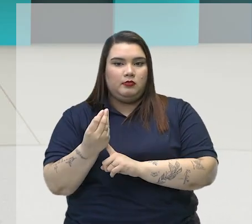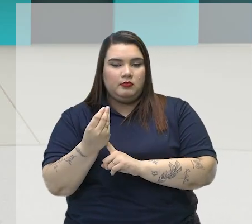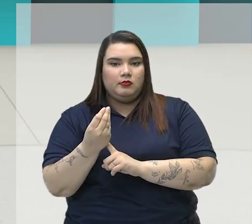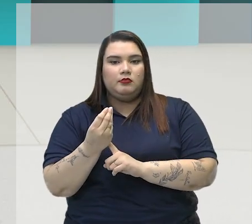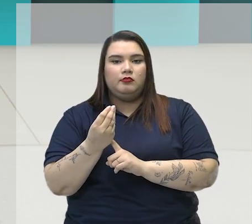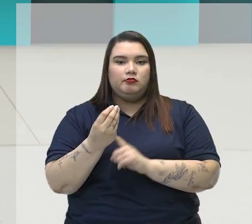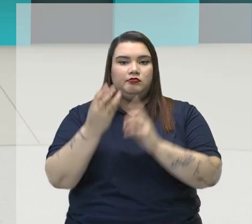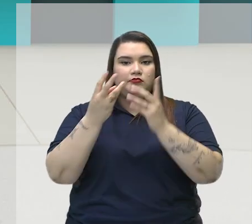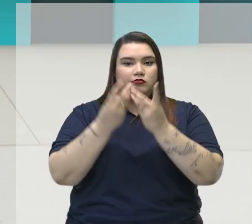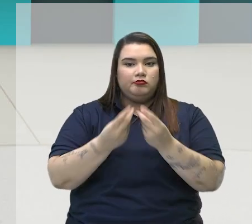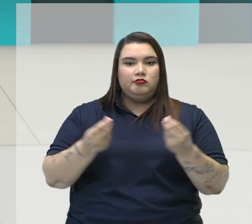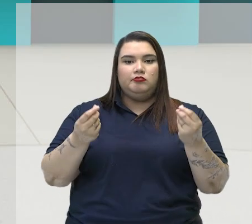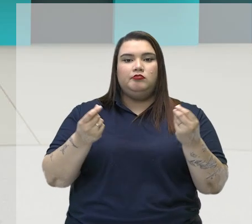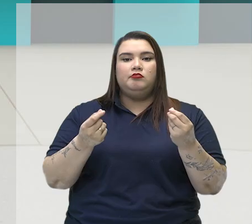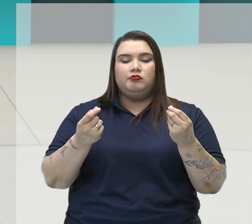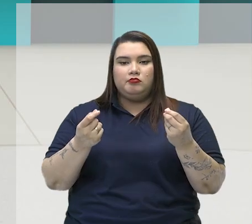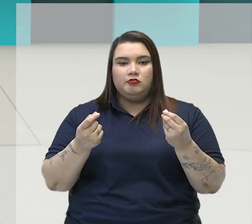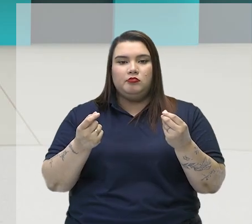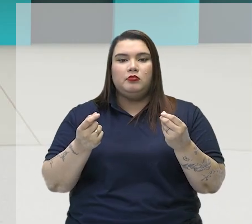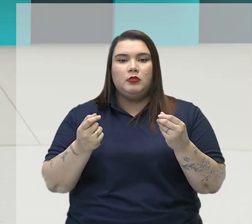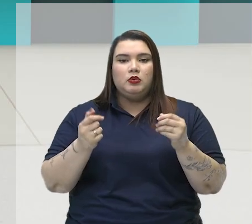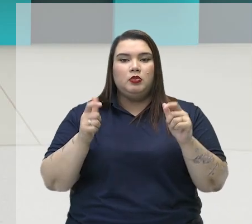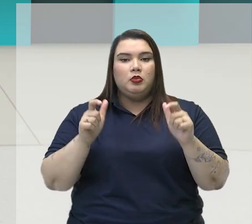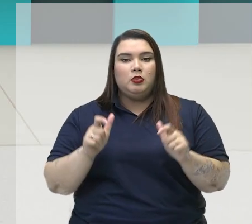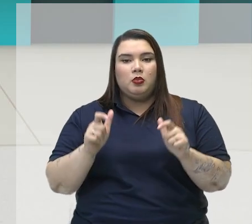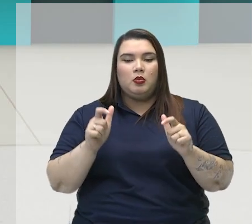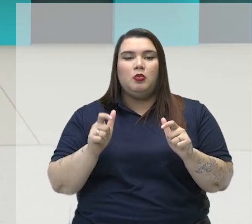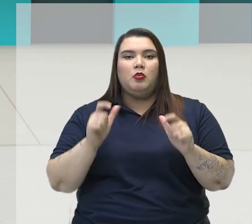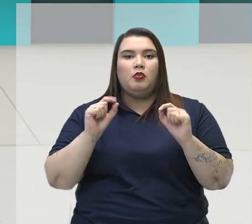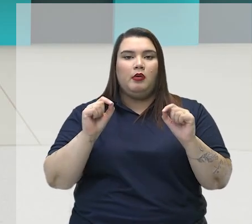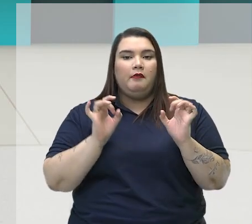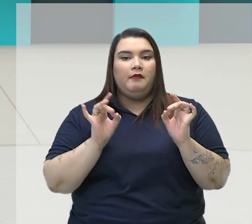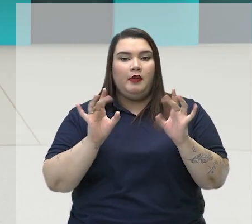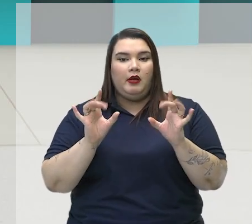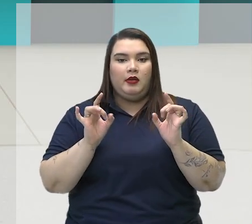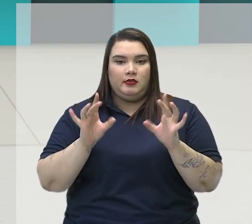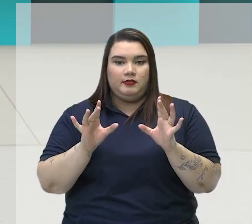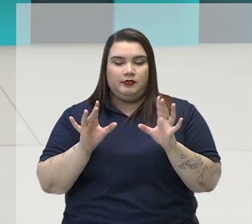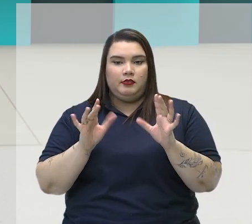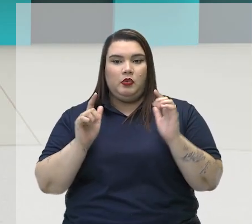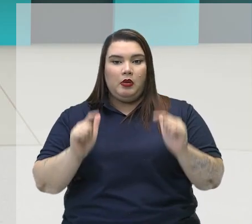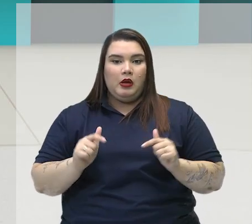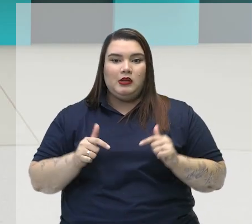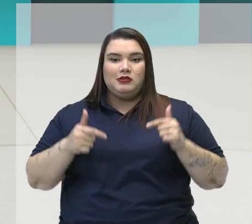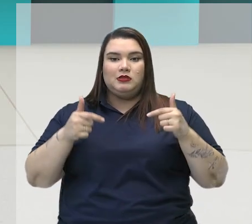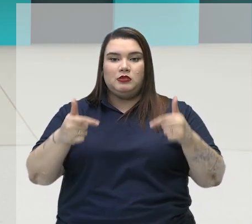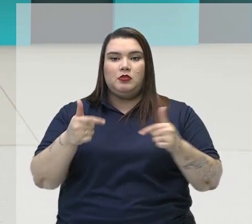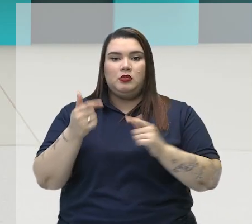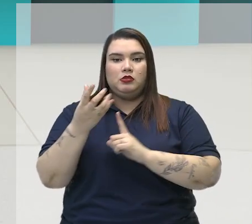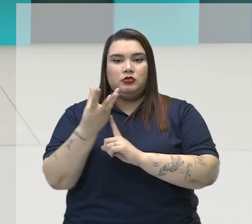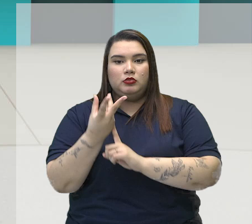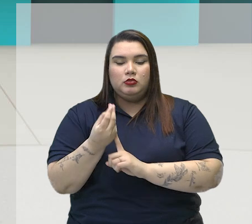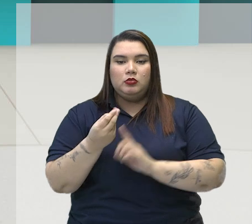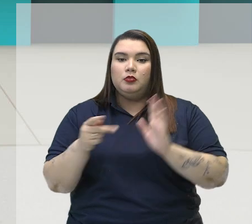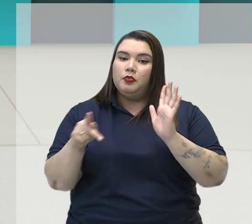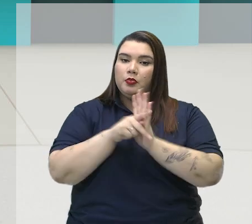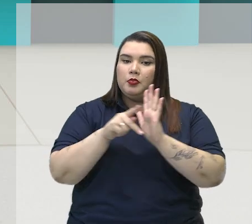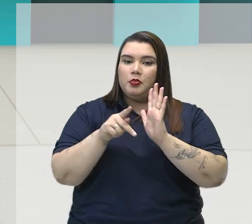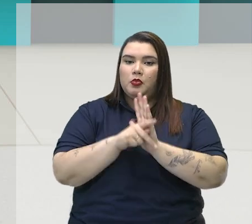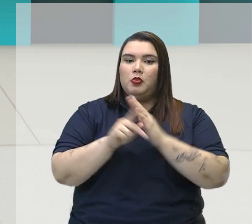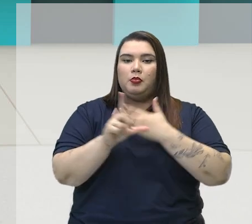obra se autodestruiu parcialmente durante um leilão, em um ato